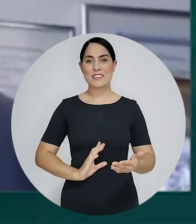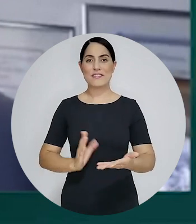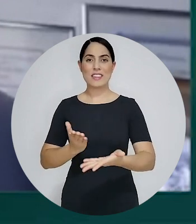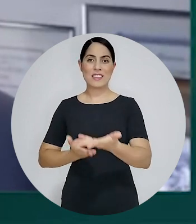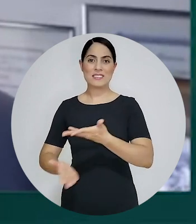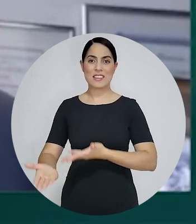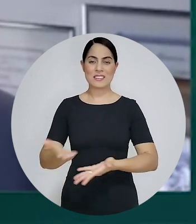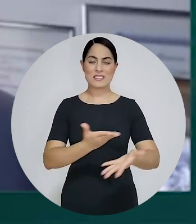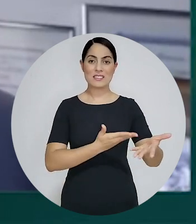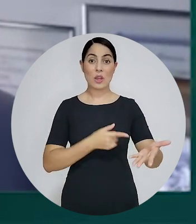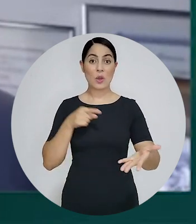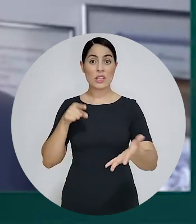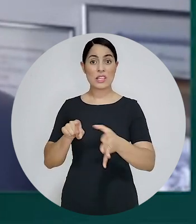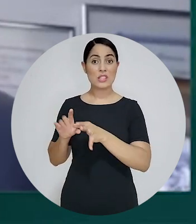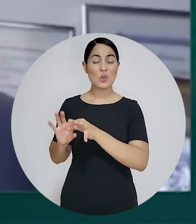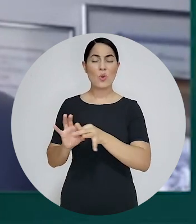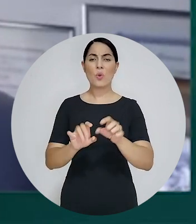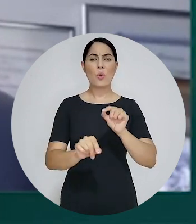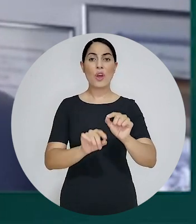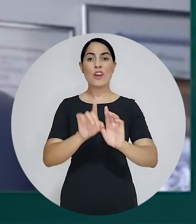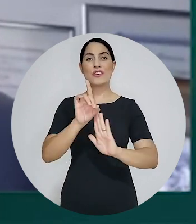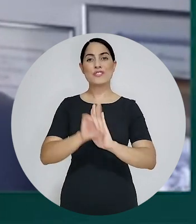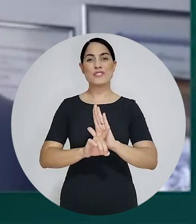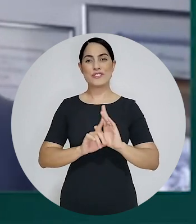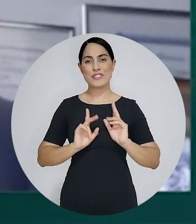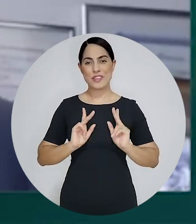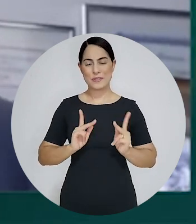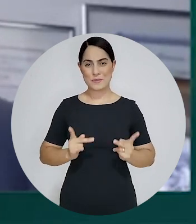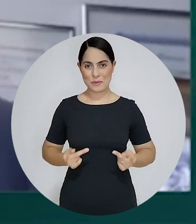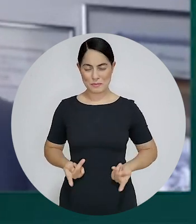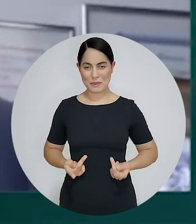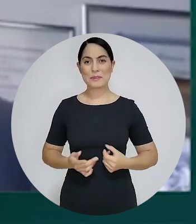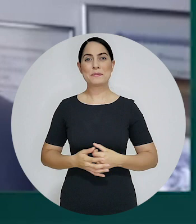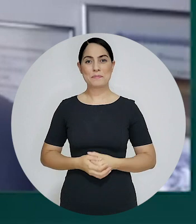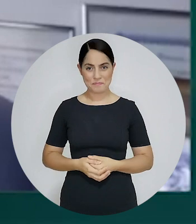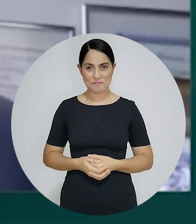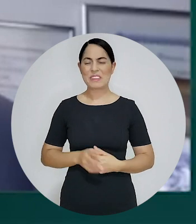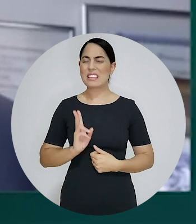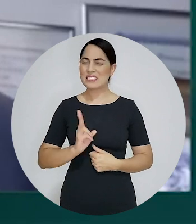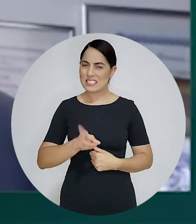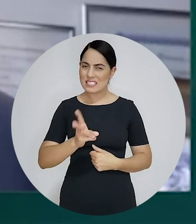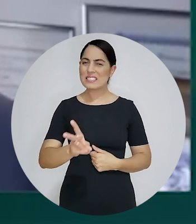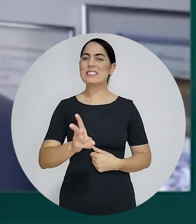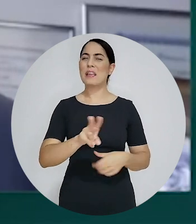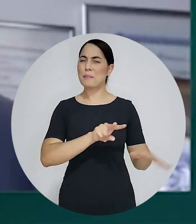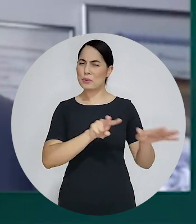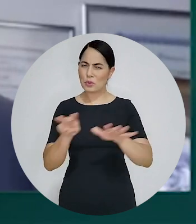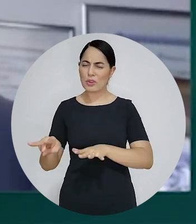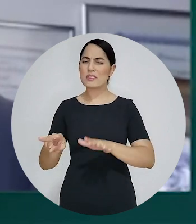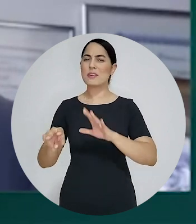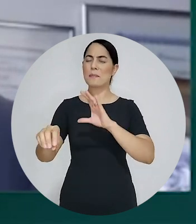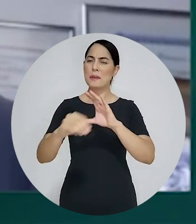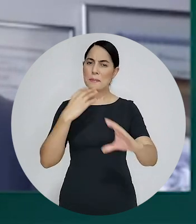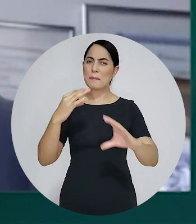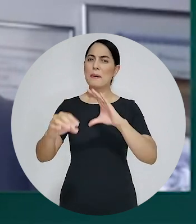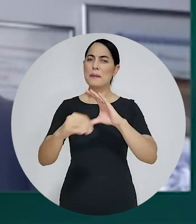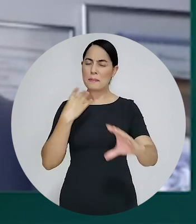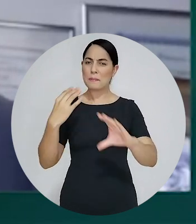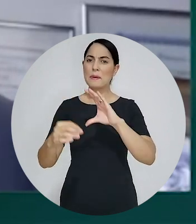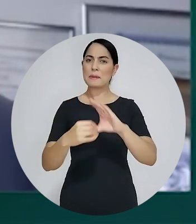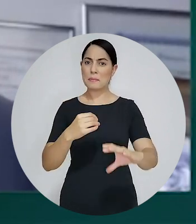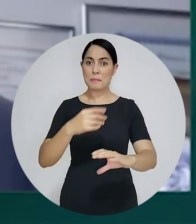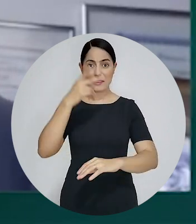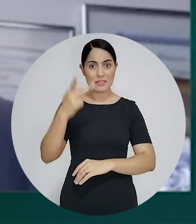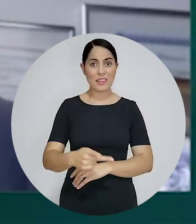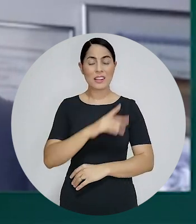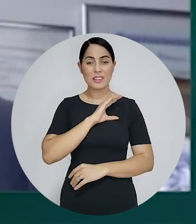civilização, nessas áreas que são as áreas sensíveis de direitos humanos. Não há uma semana que eu não receba uma mensagem